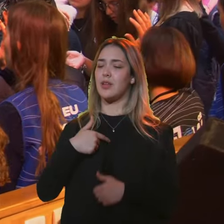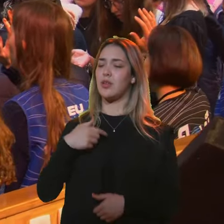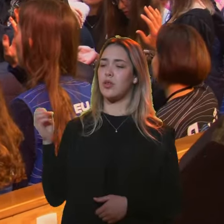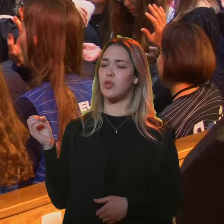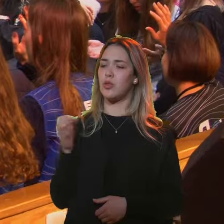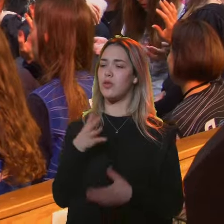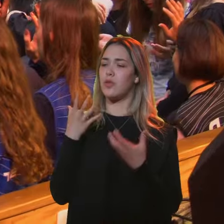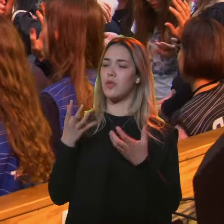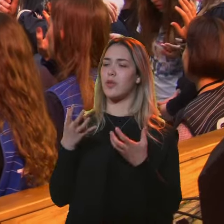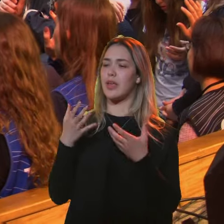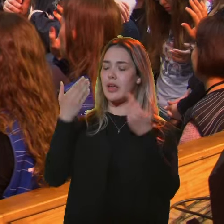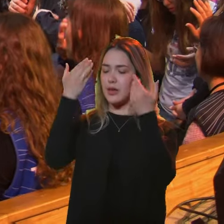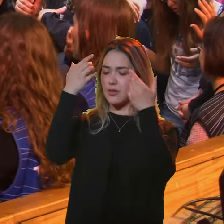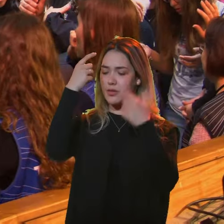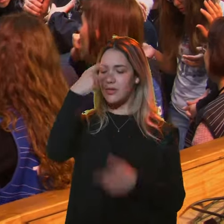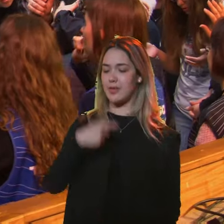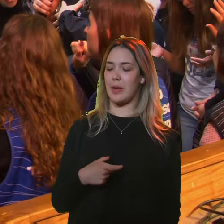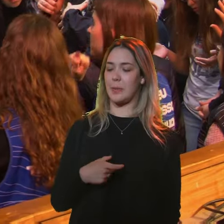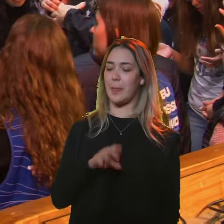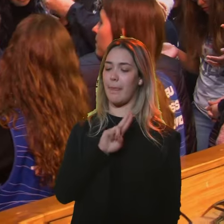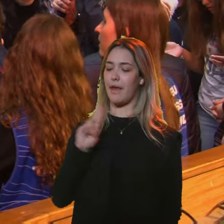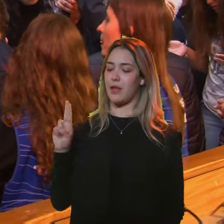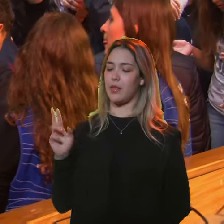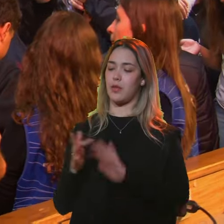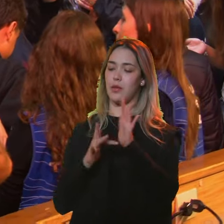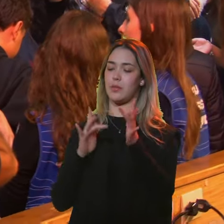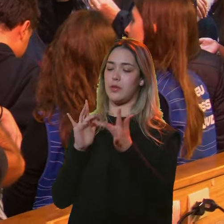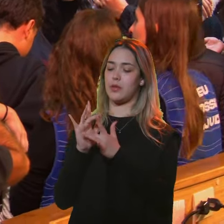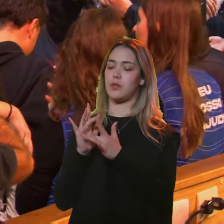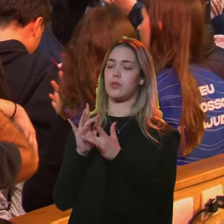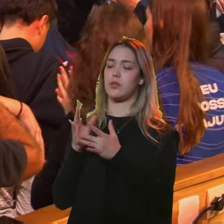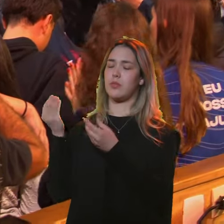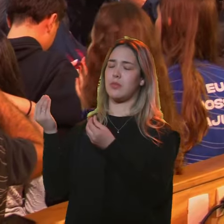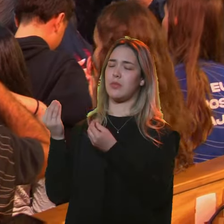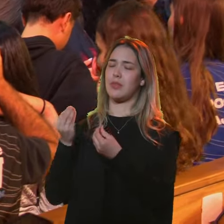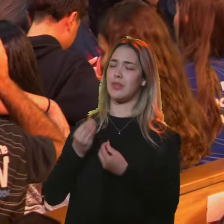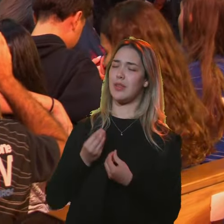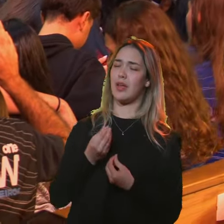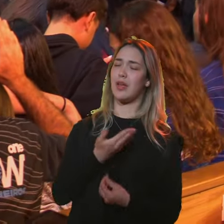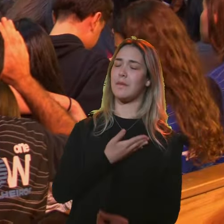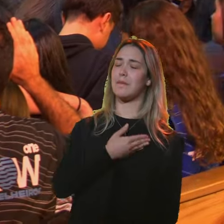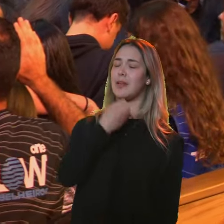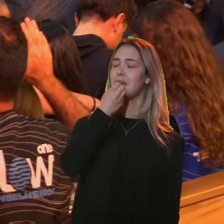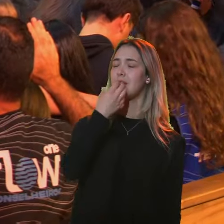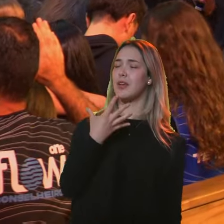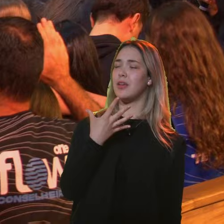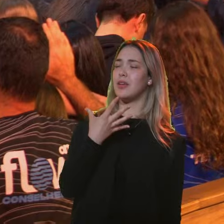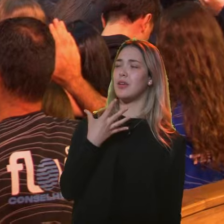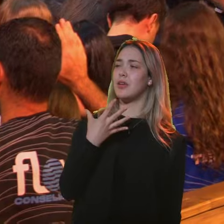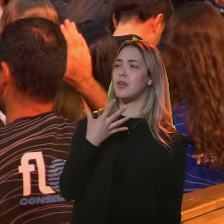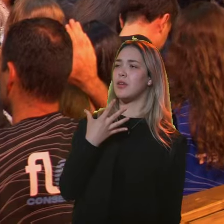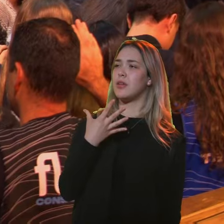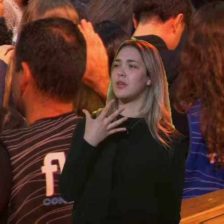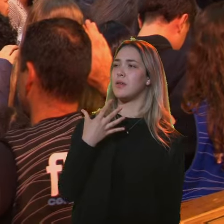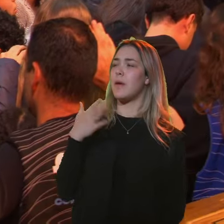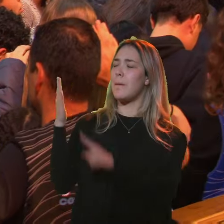Em nome de Jesus, me dá bons amigos. Me apresenta os seus